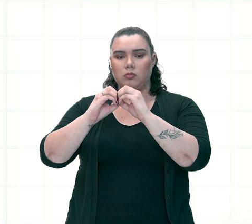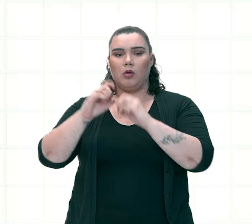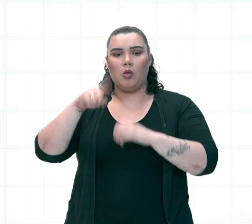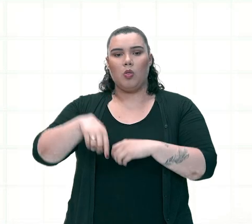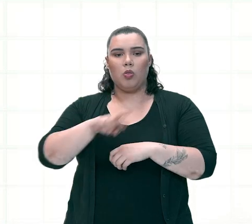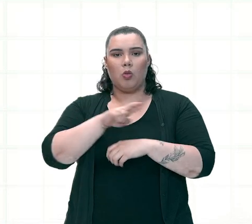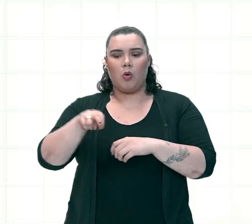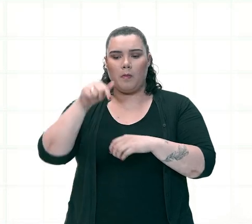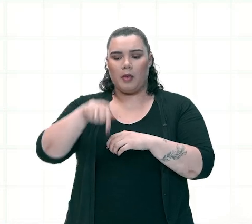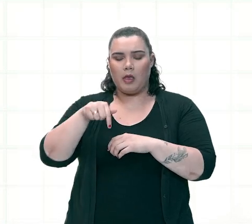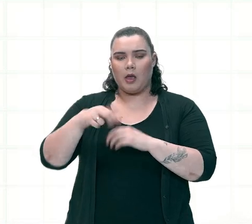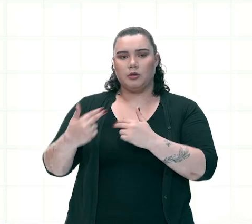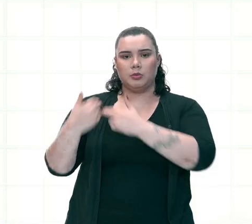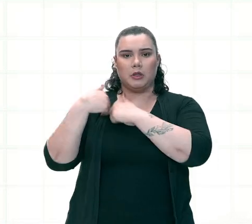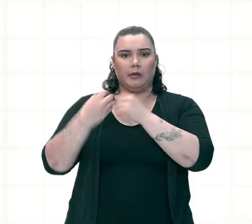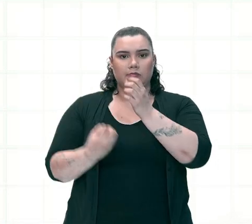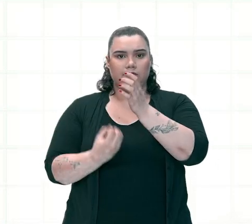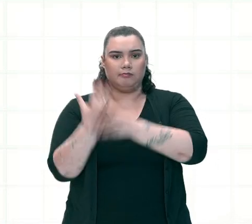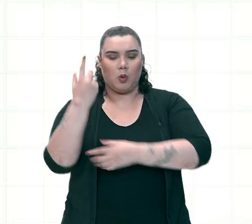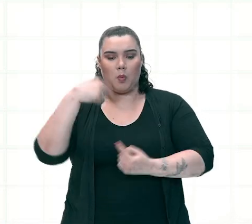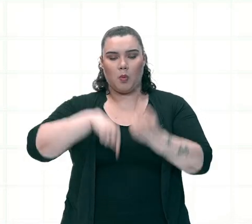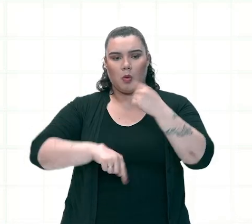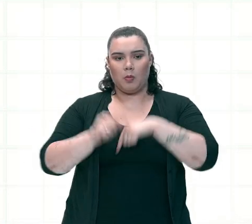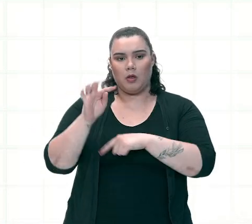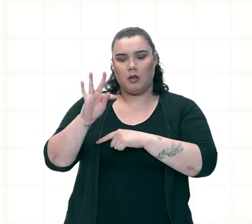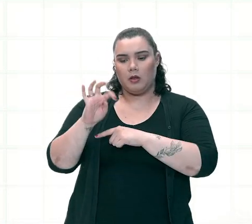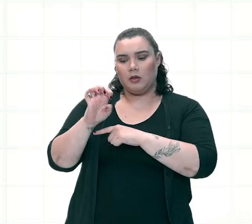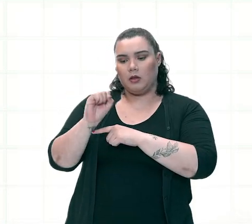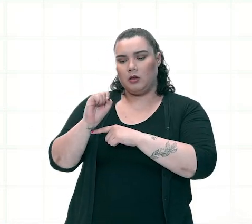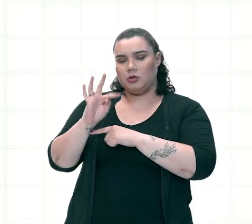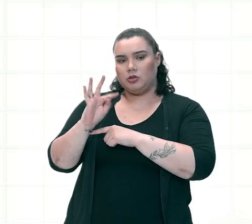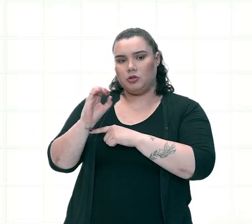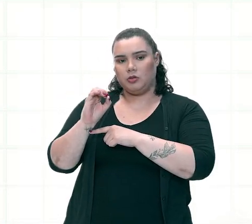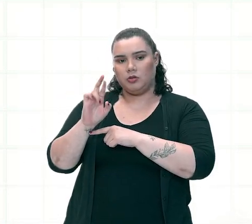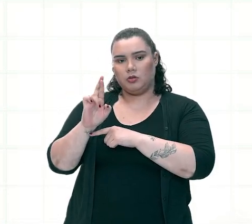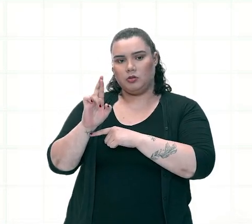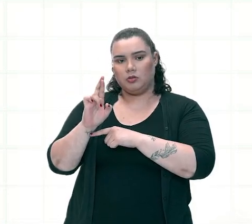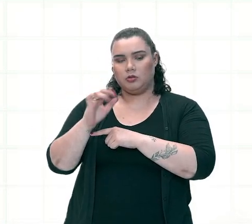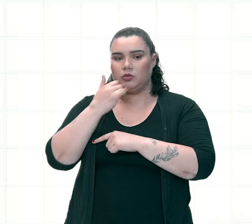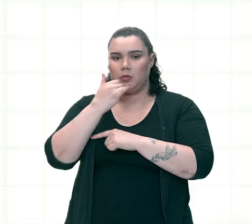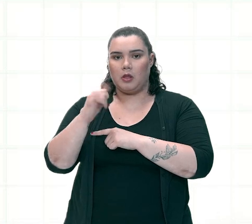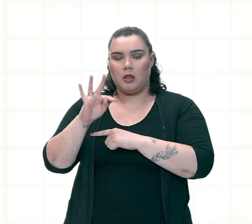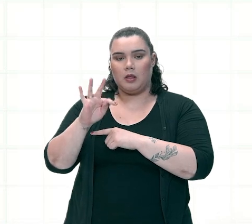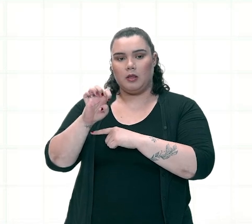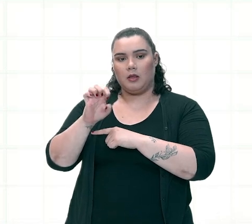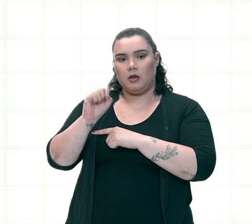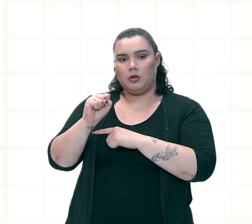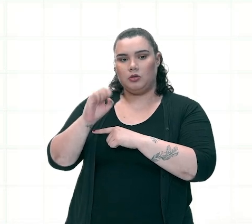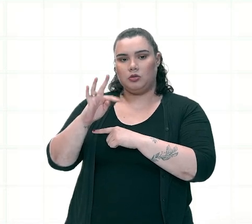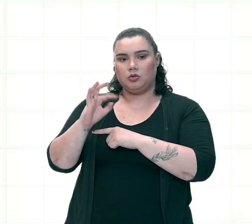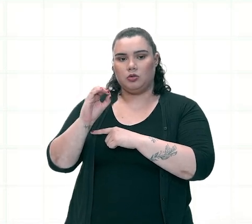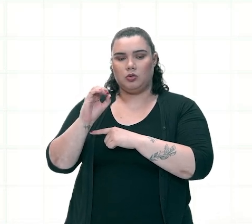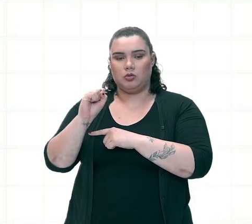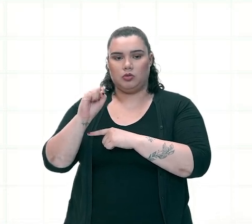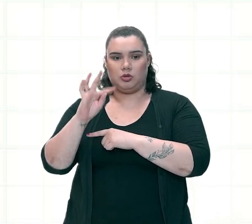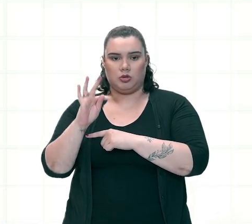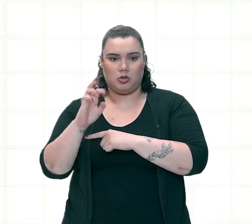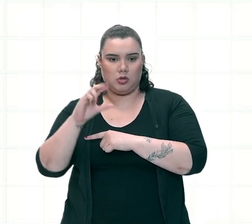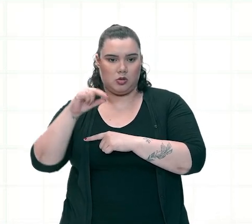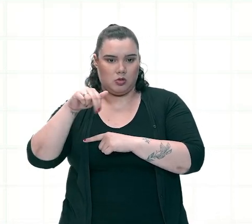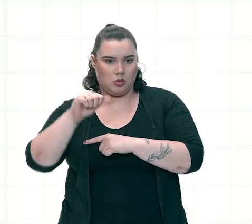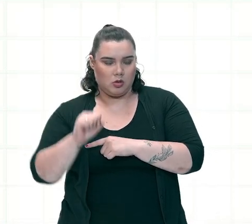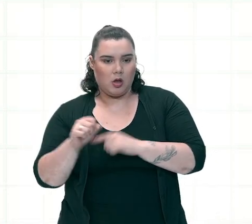chamada testosterona, que é um hormônio que está ligado ao surgimento dos caracteres